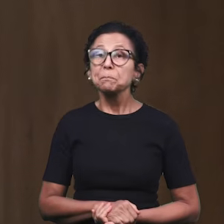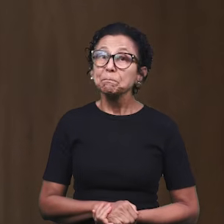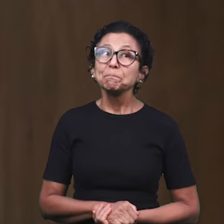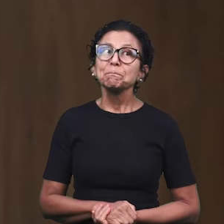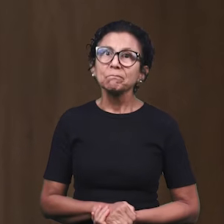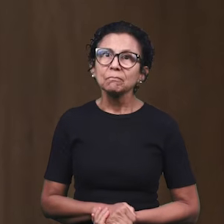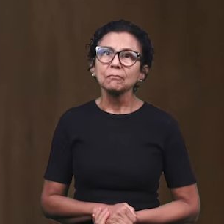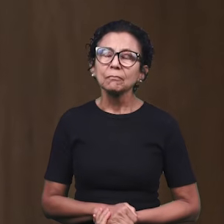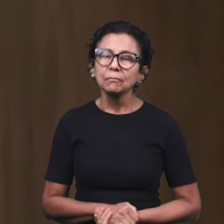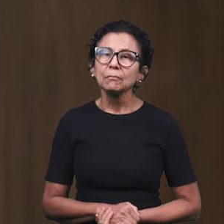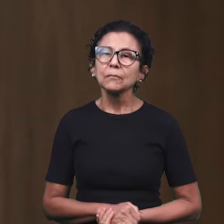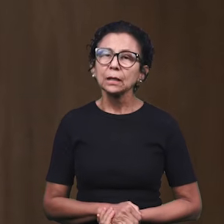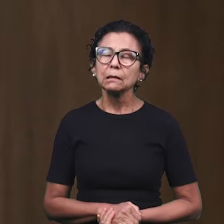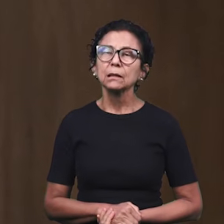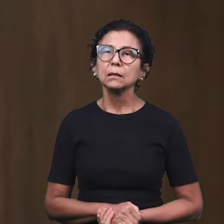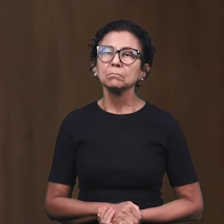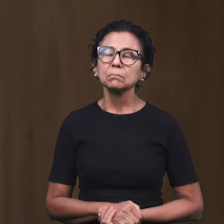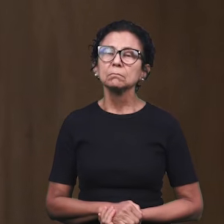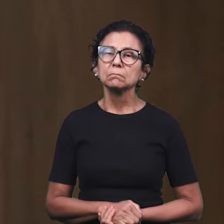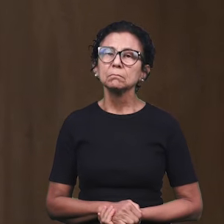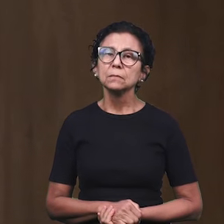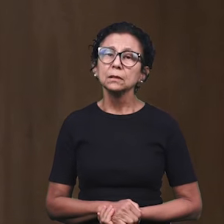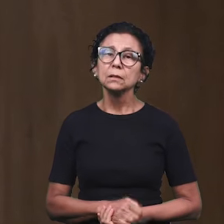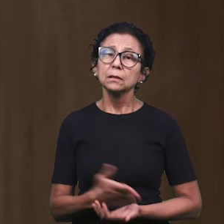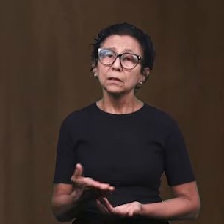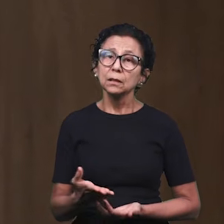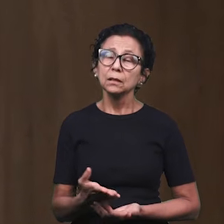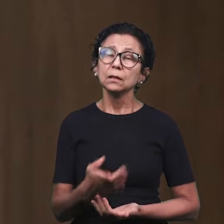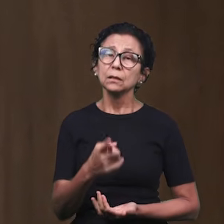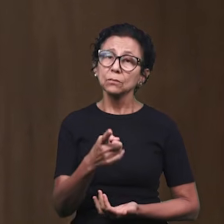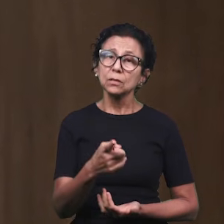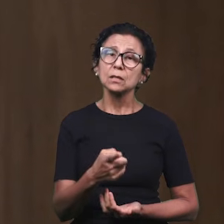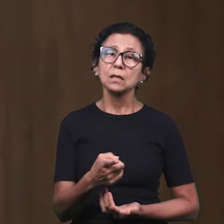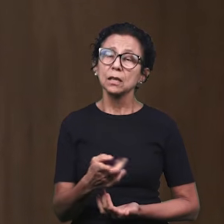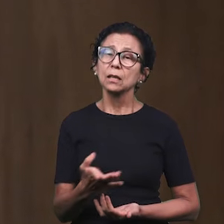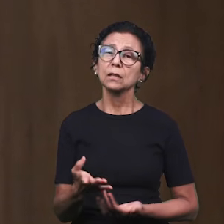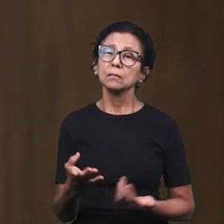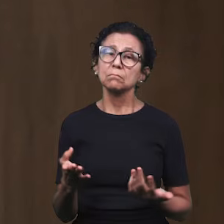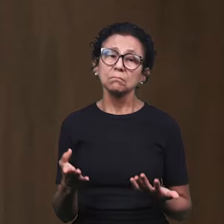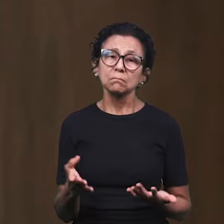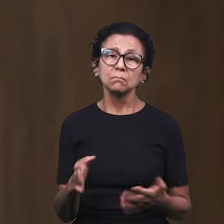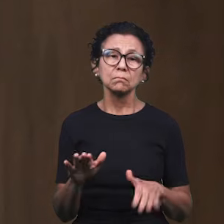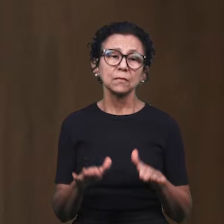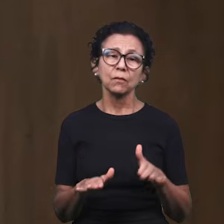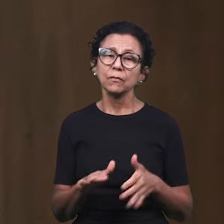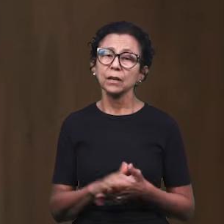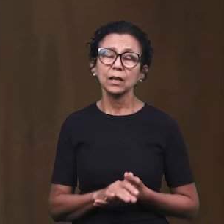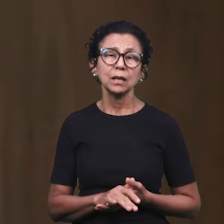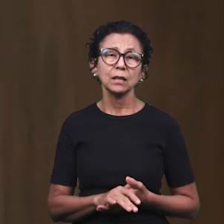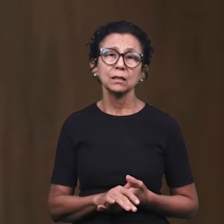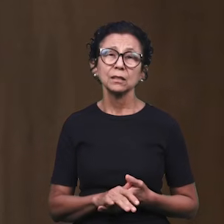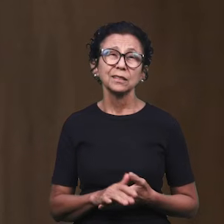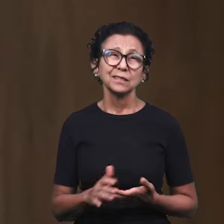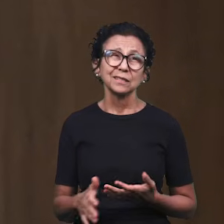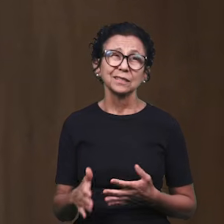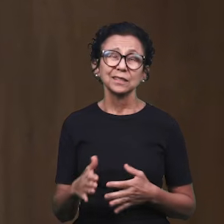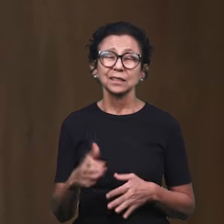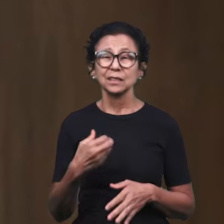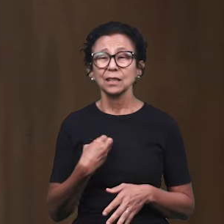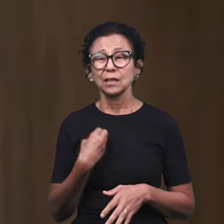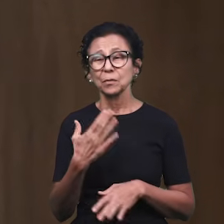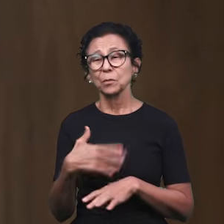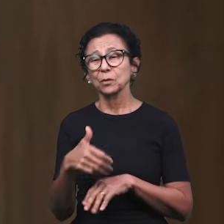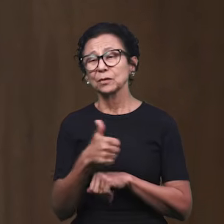mesmo assunto. Às vezes, numa vida profissional, pensa assim, minha vida profissional não tem jeito. Às vezes, no próprio casamento, né, uma situação ali que a